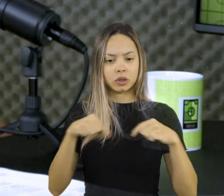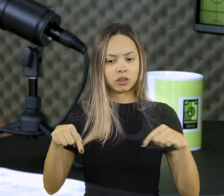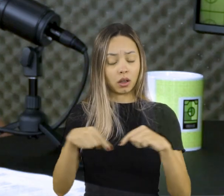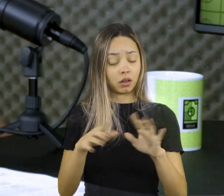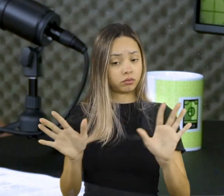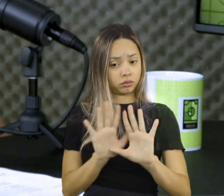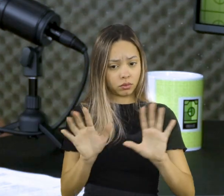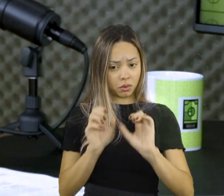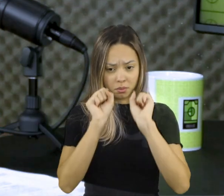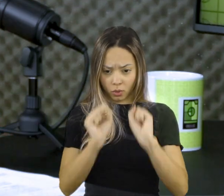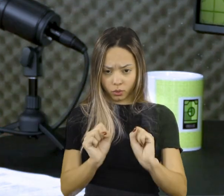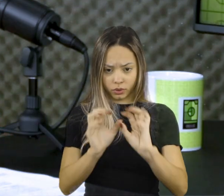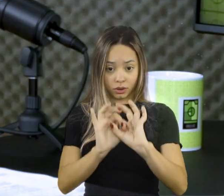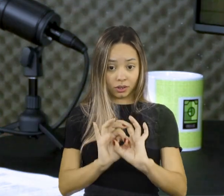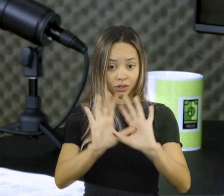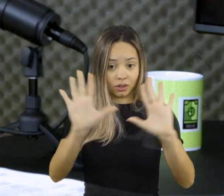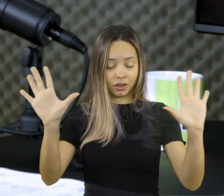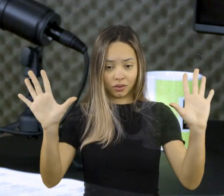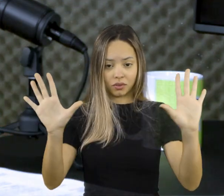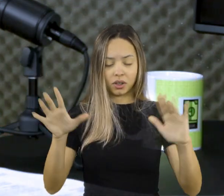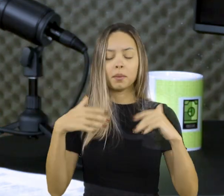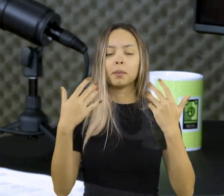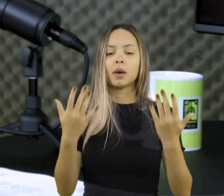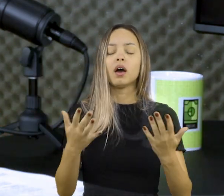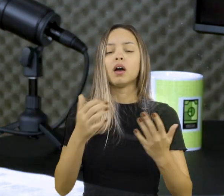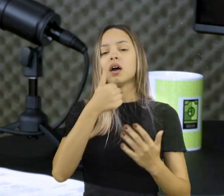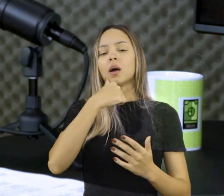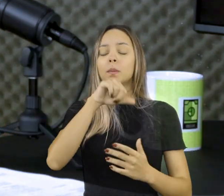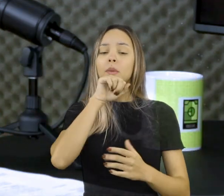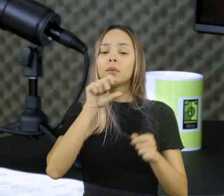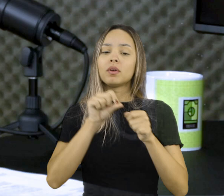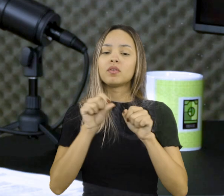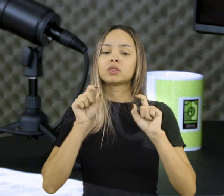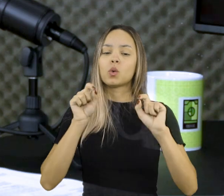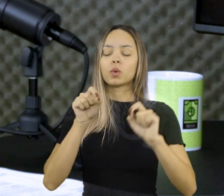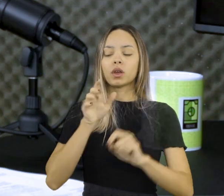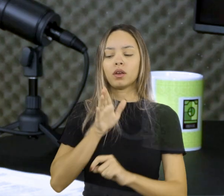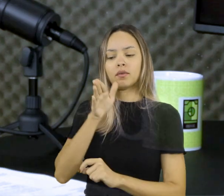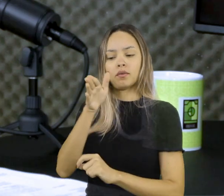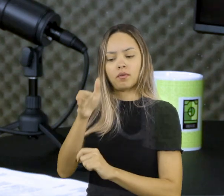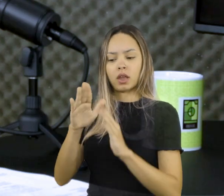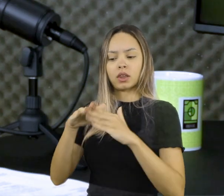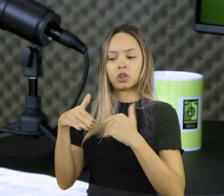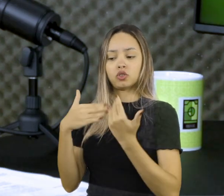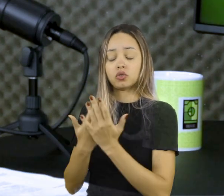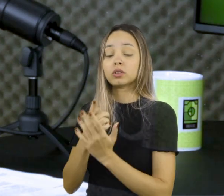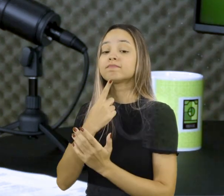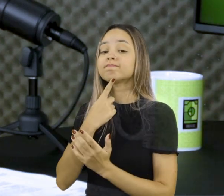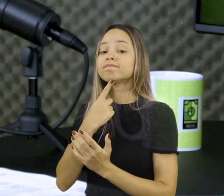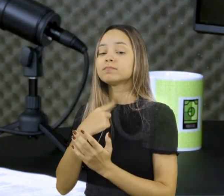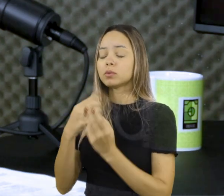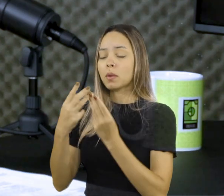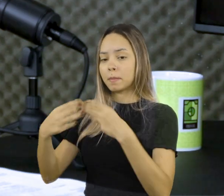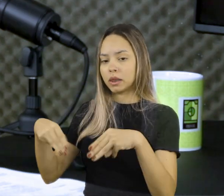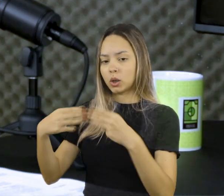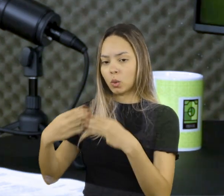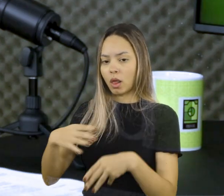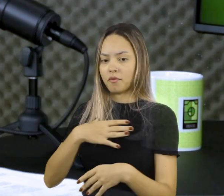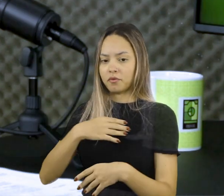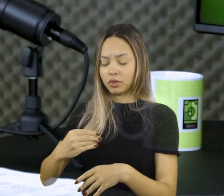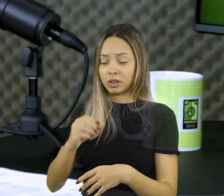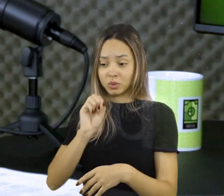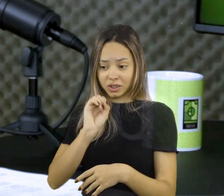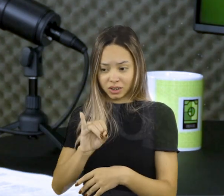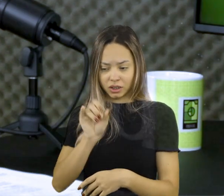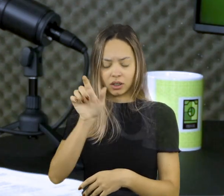fazer? A mãe vai até a escola que ela deseja matricular o filho dela. Se aquela escola